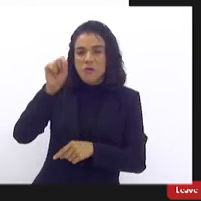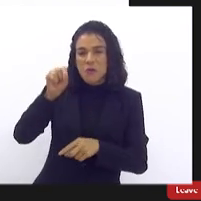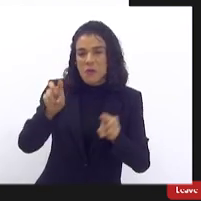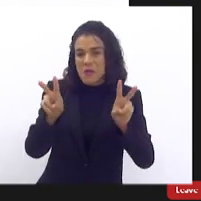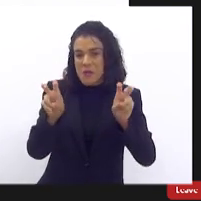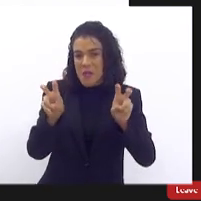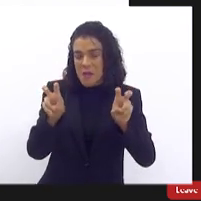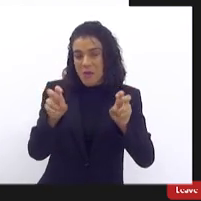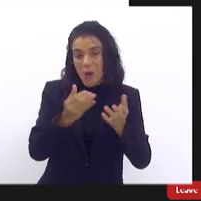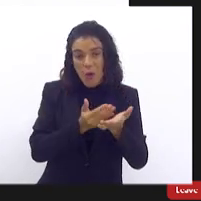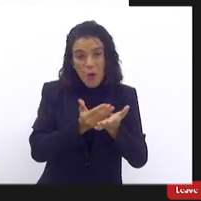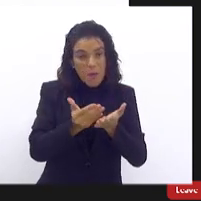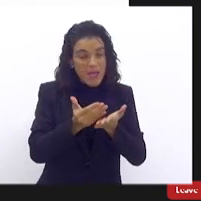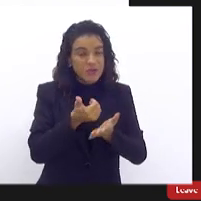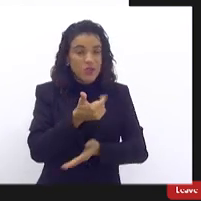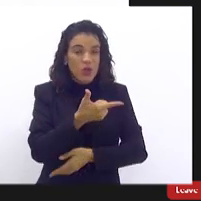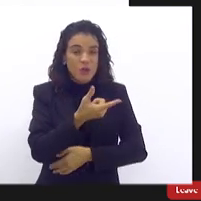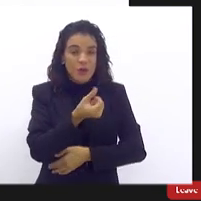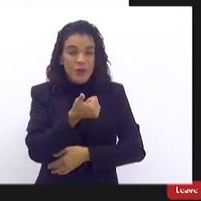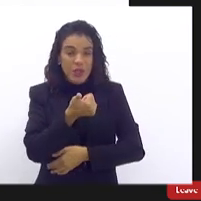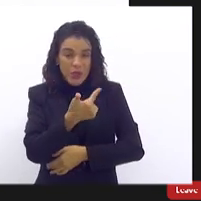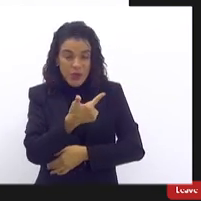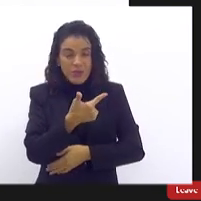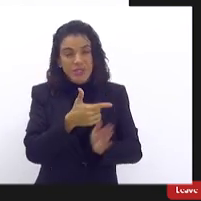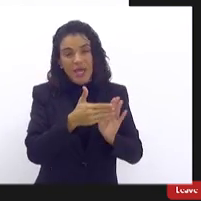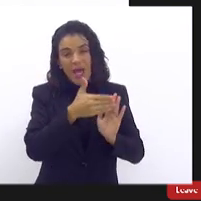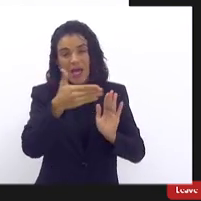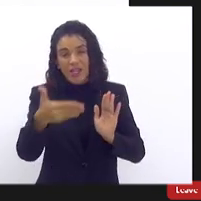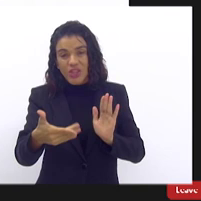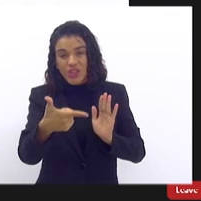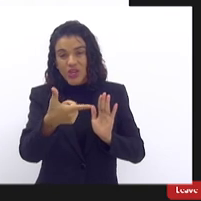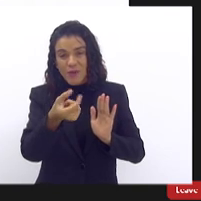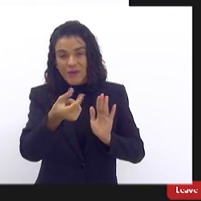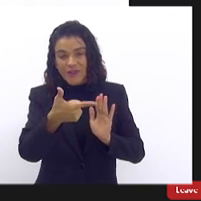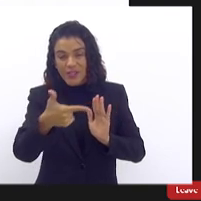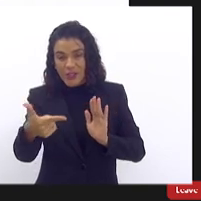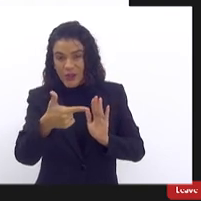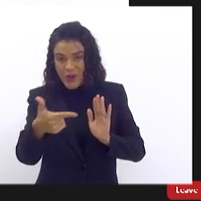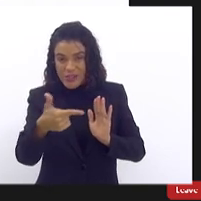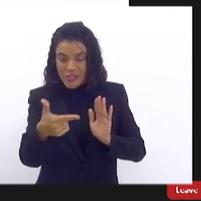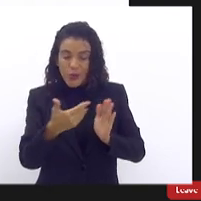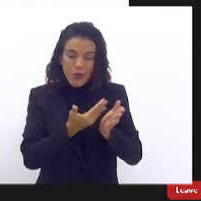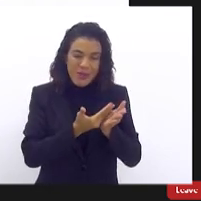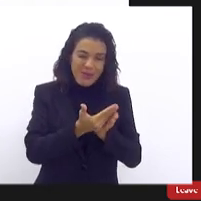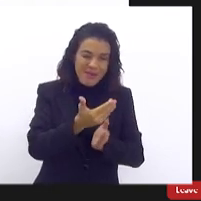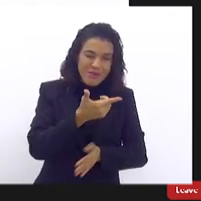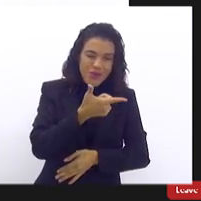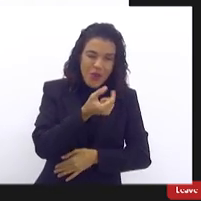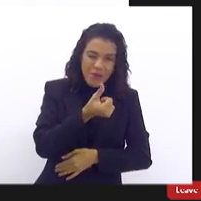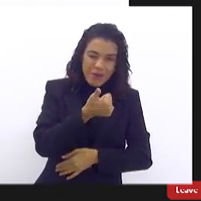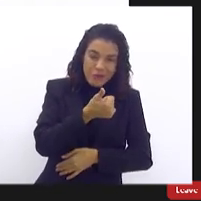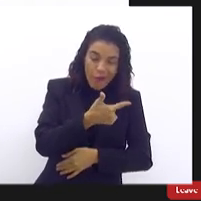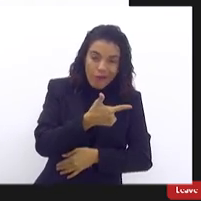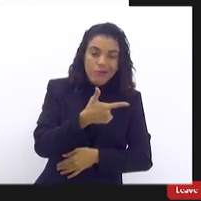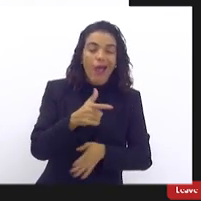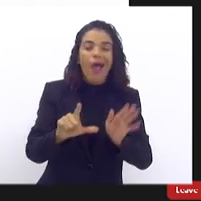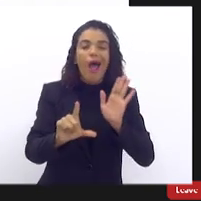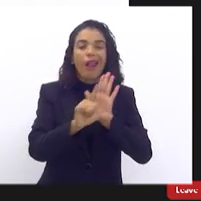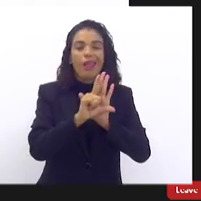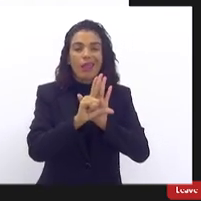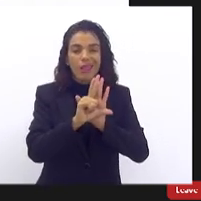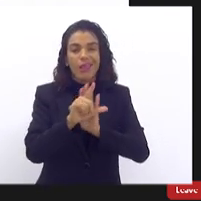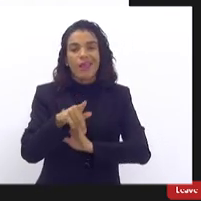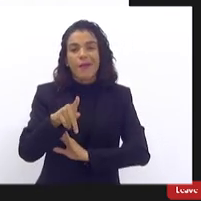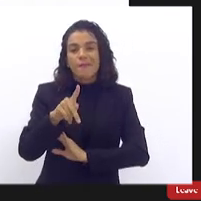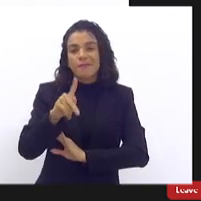período de 2012 a 2022, e o momento do início de 2012 tem a ver com a aprovação da Lei Carolina